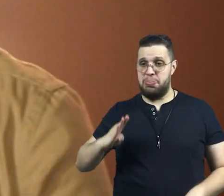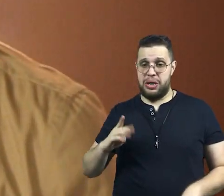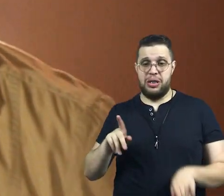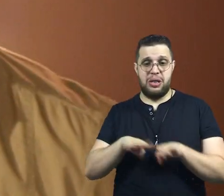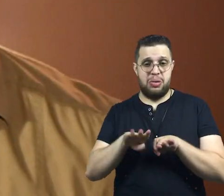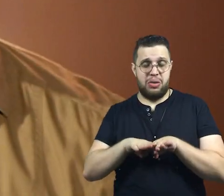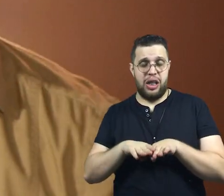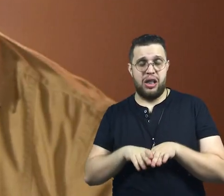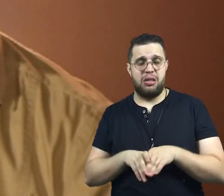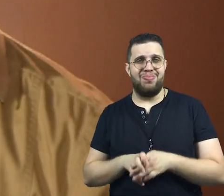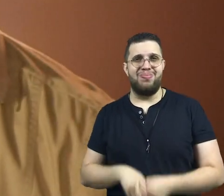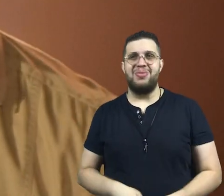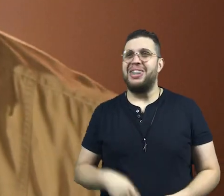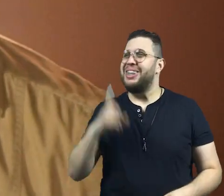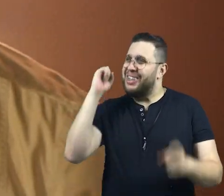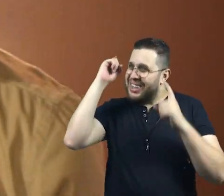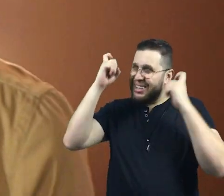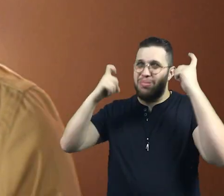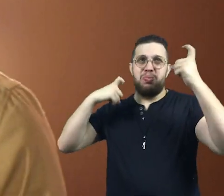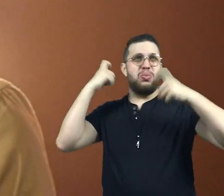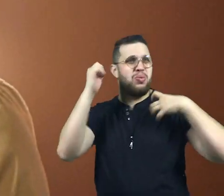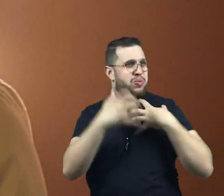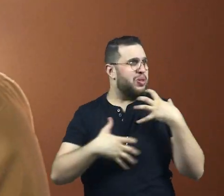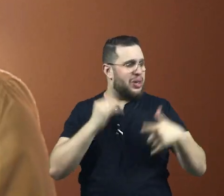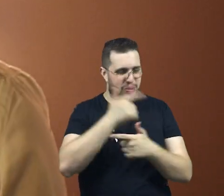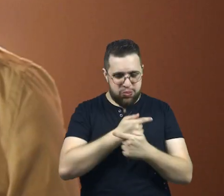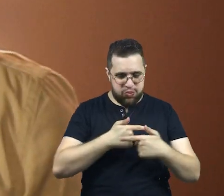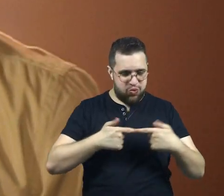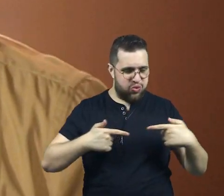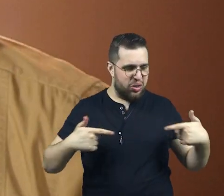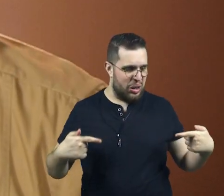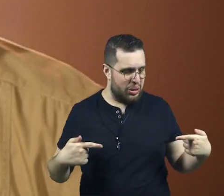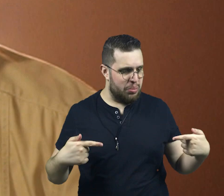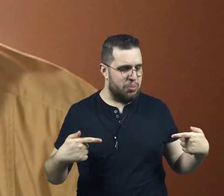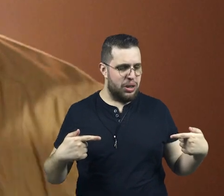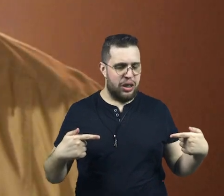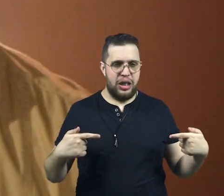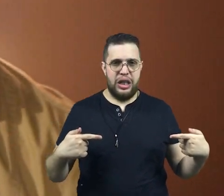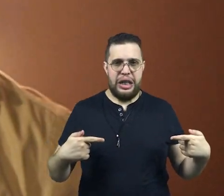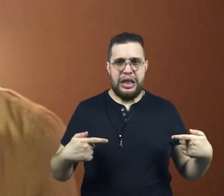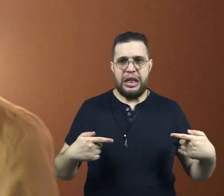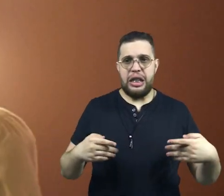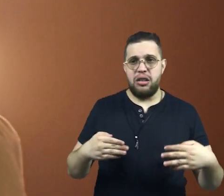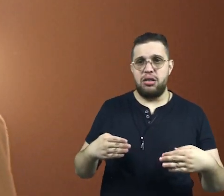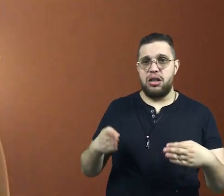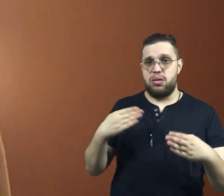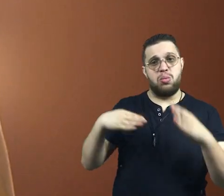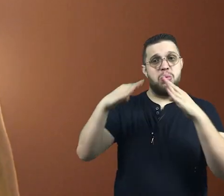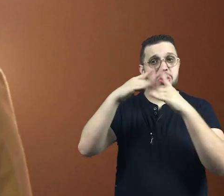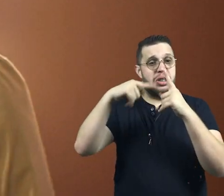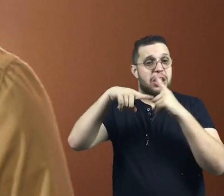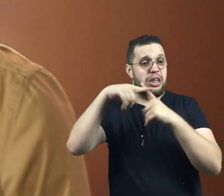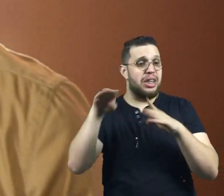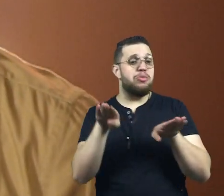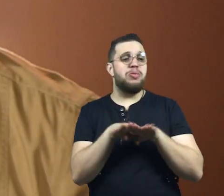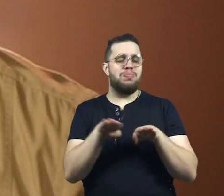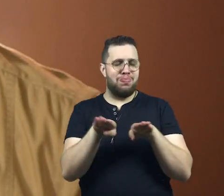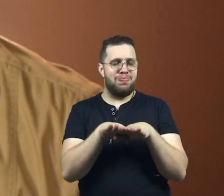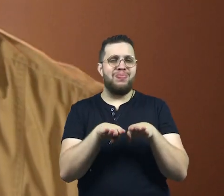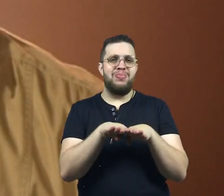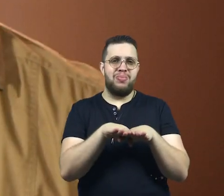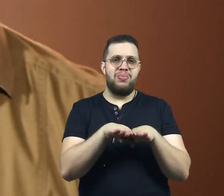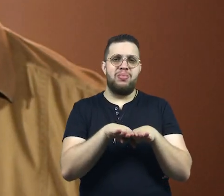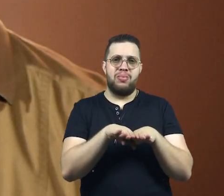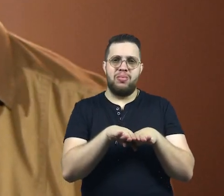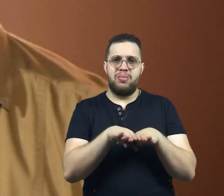vendo um caos, né? Guerra, briga, infelizmente algumas igrejas. A gente vê irmãos entrando